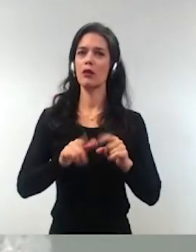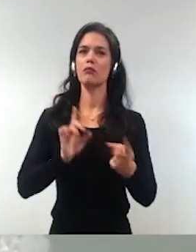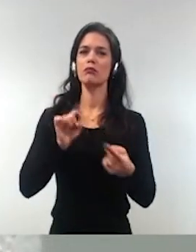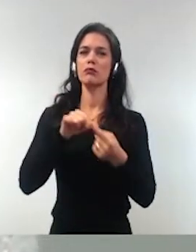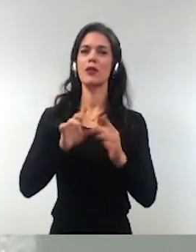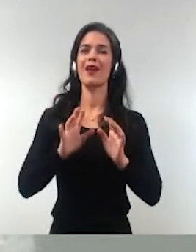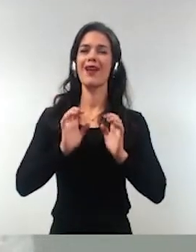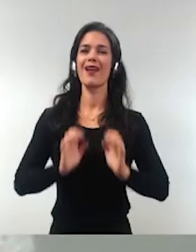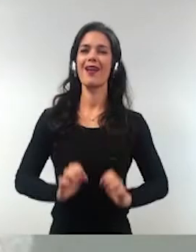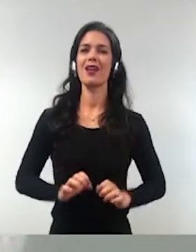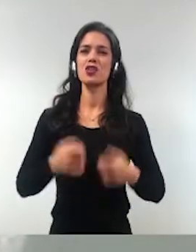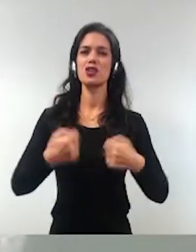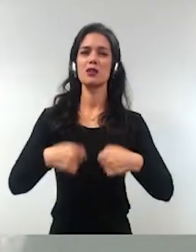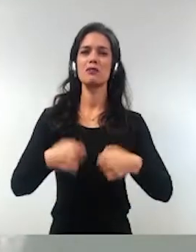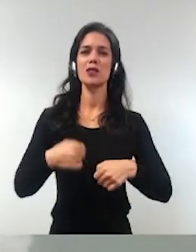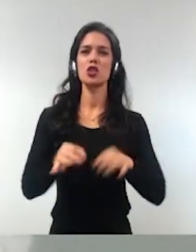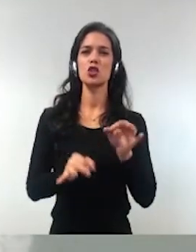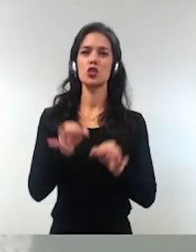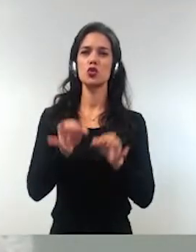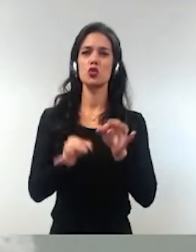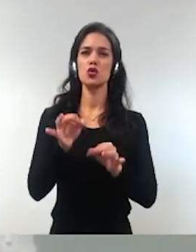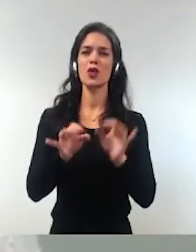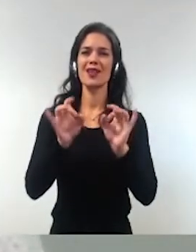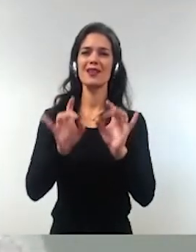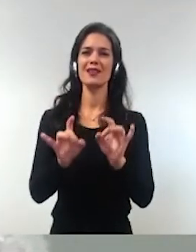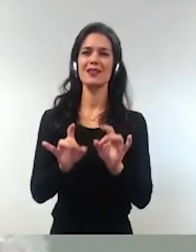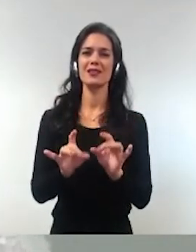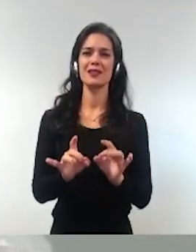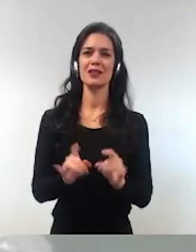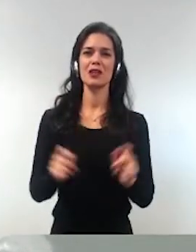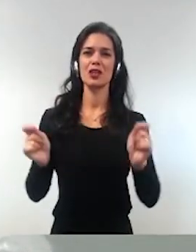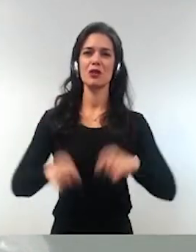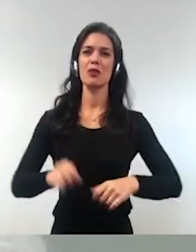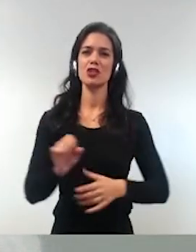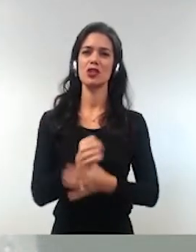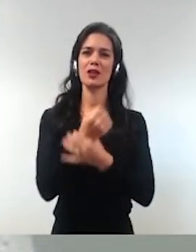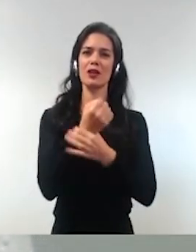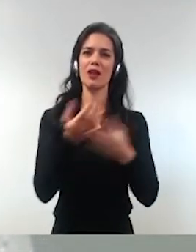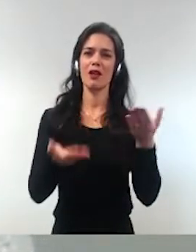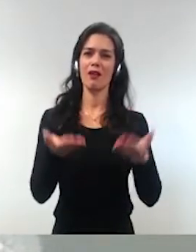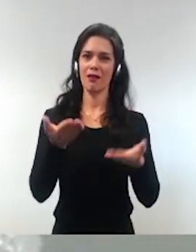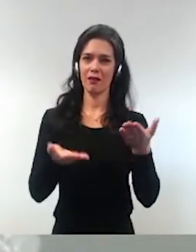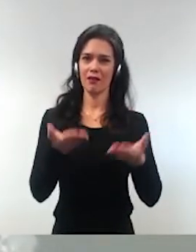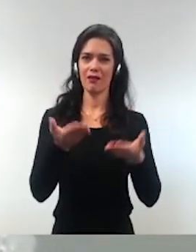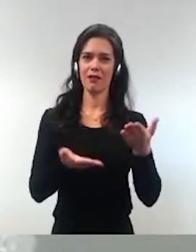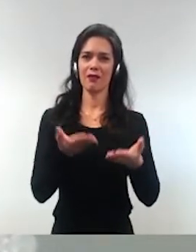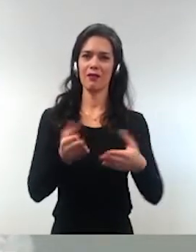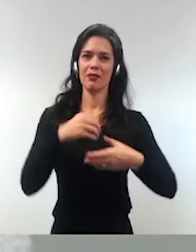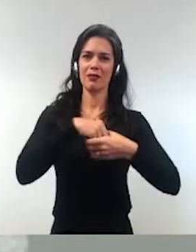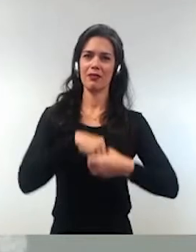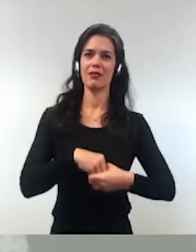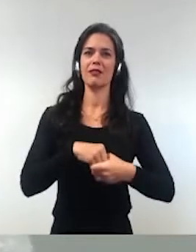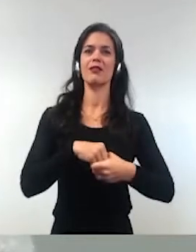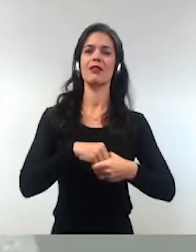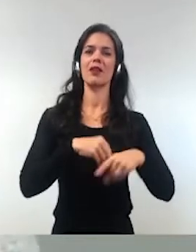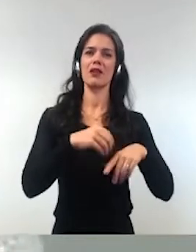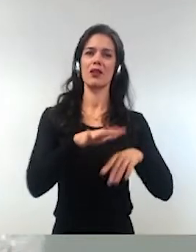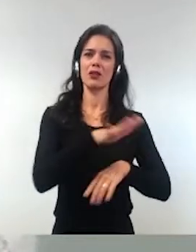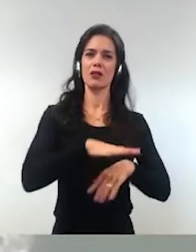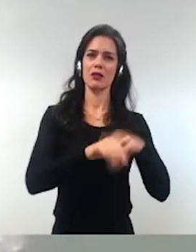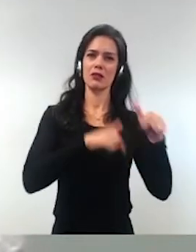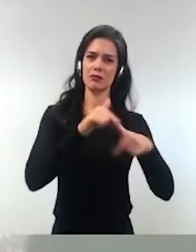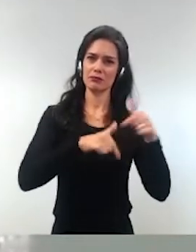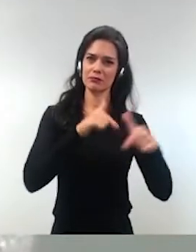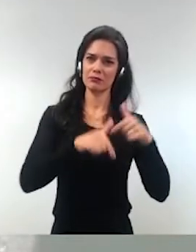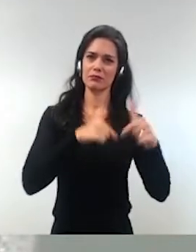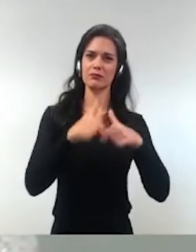a necessidade de uma justiça especializada que é capaz de garantir o equilíbrio dentro do mercado de trabalho,